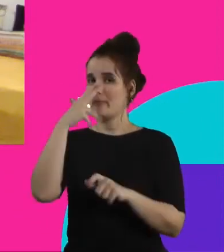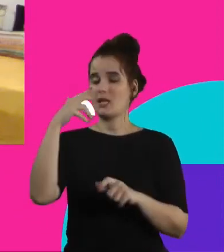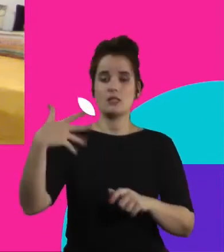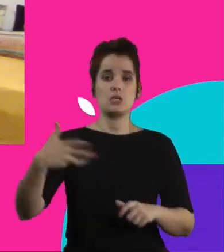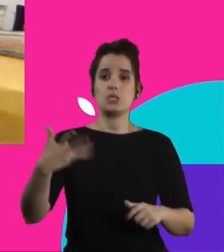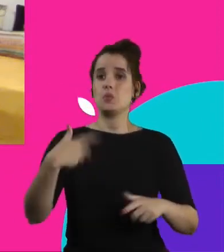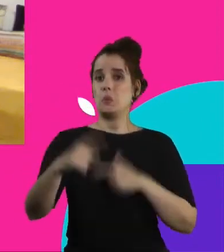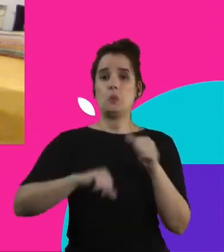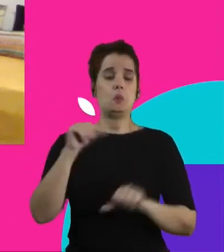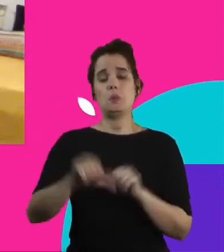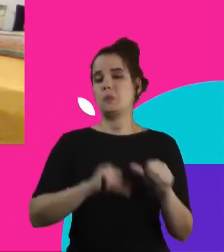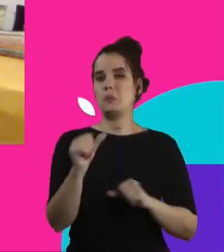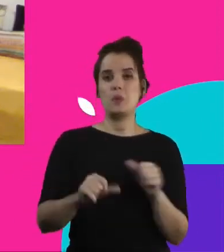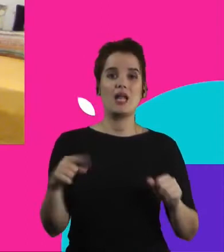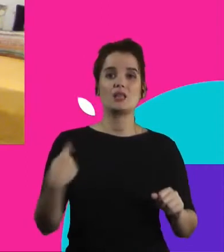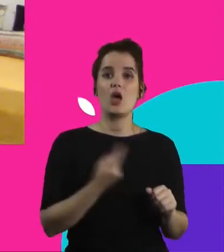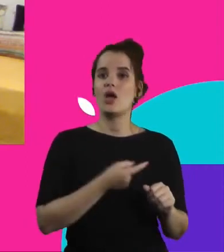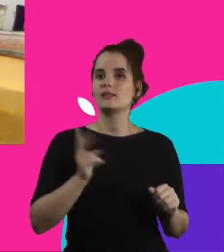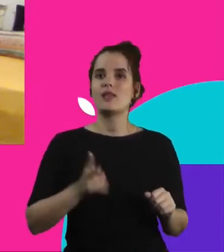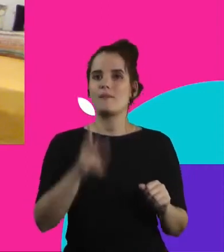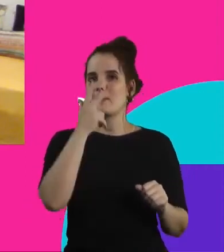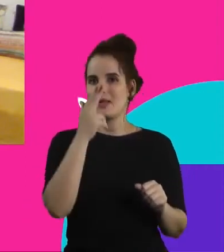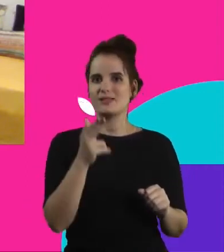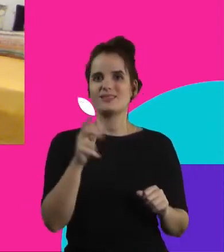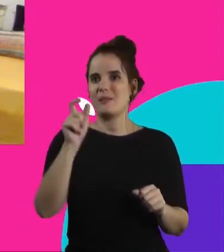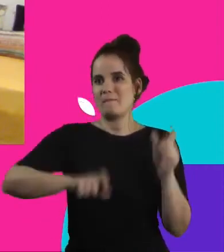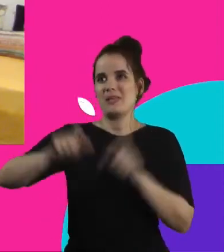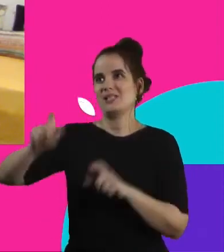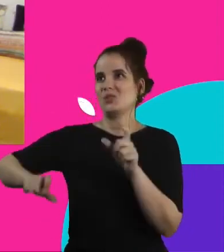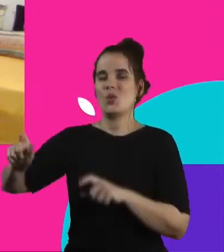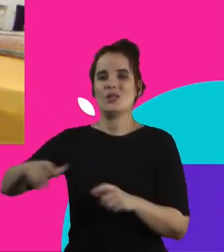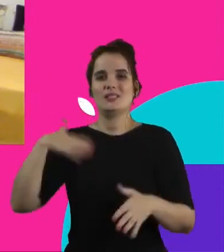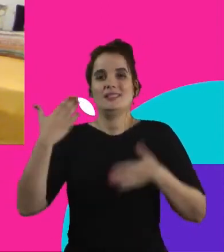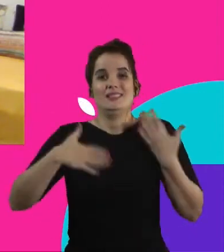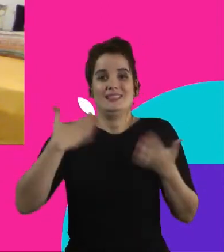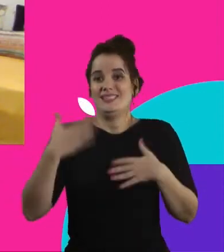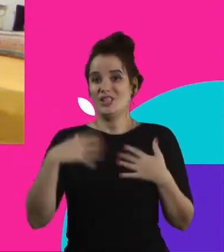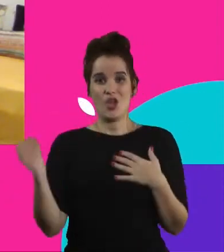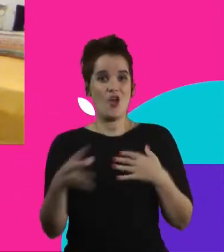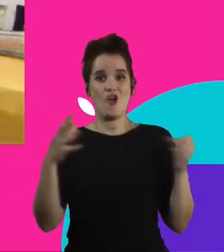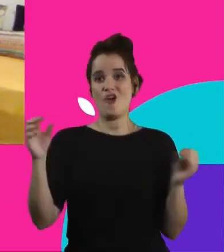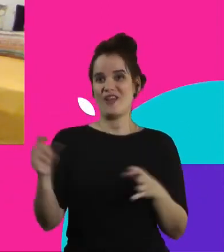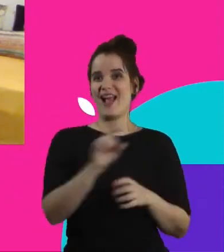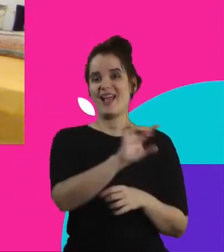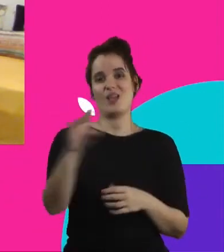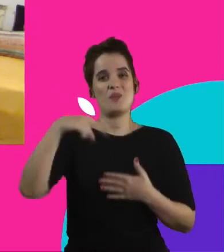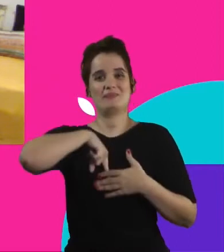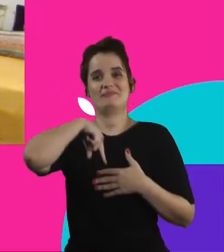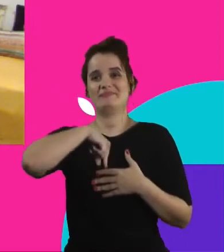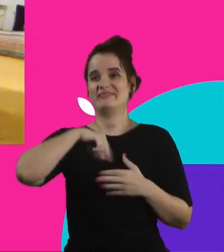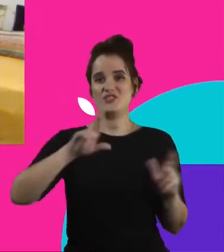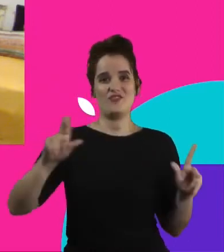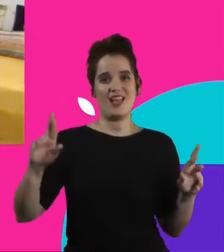né? Somos, assim, irrepetíveis e somos surpreendentes, né? Cada pessoa traz no seu DNA